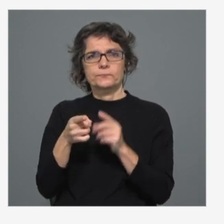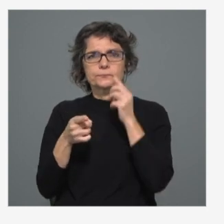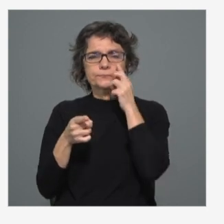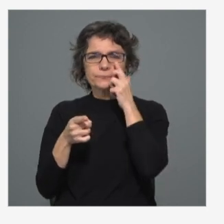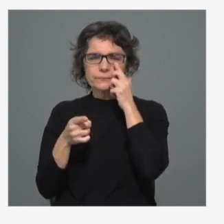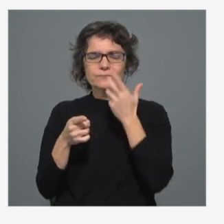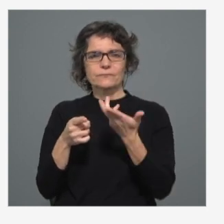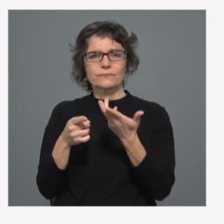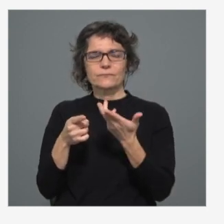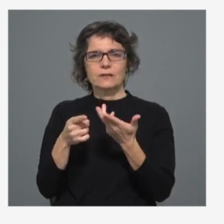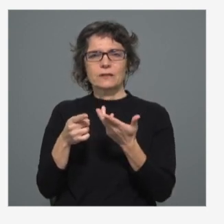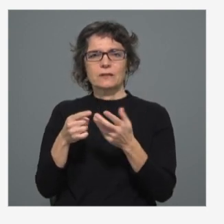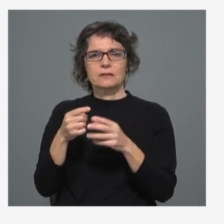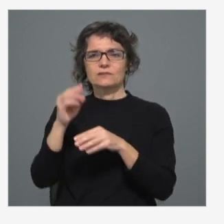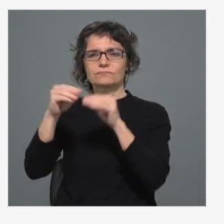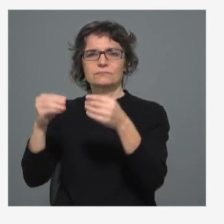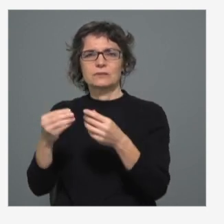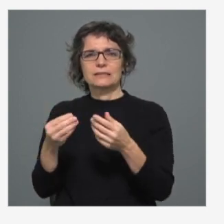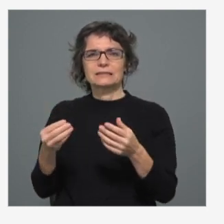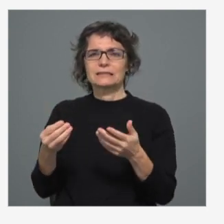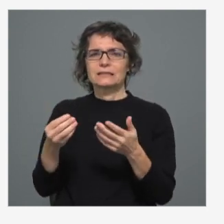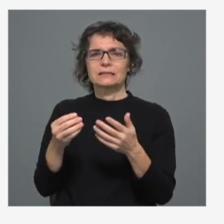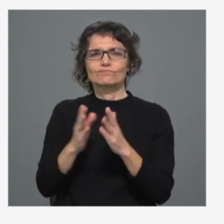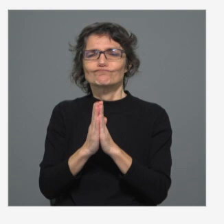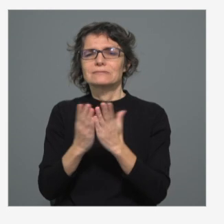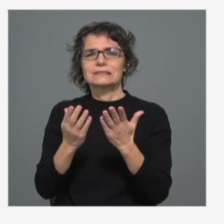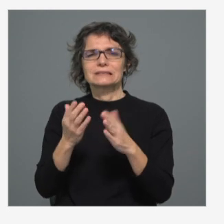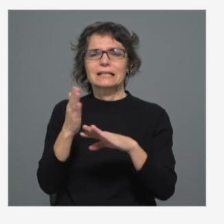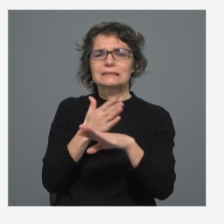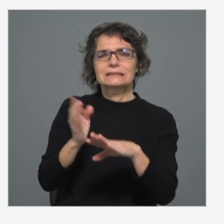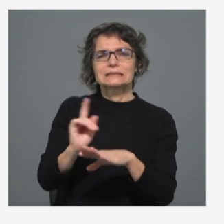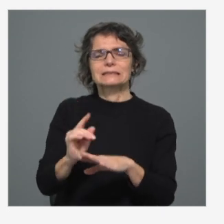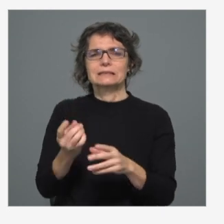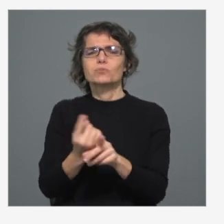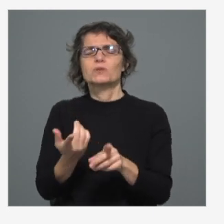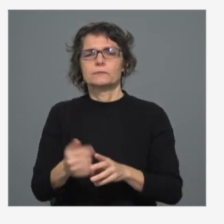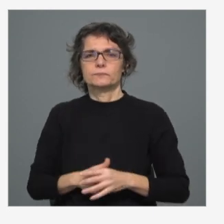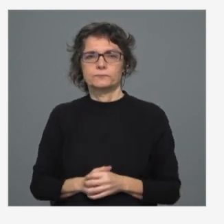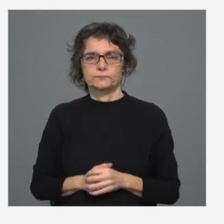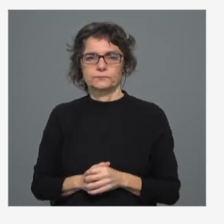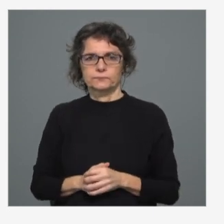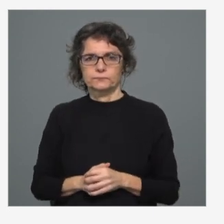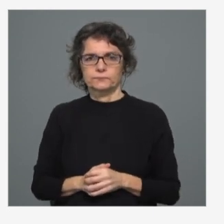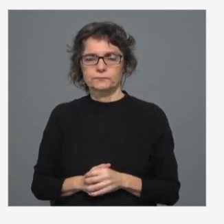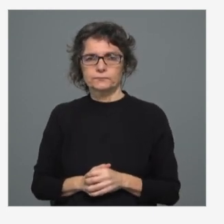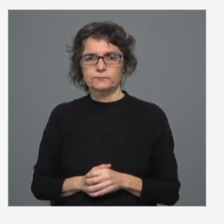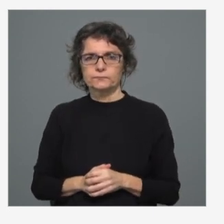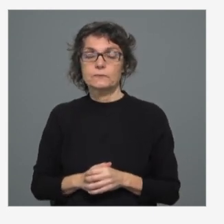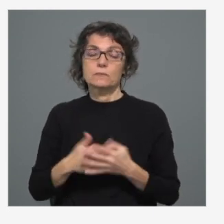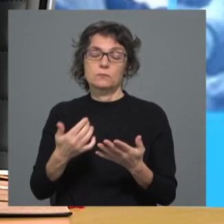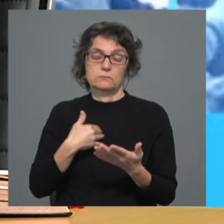esse apelo que não haja divisões entre vós? Ora, esta necessidade eu creio que é um bocadinho,